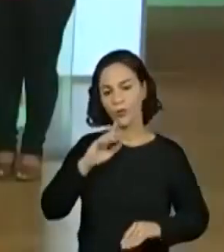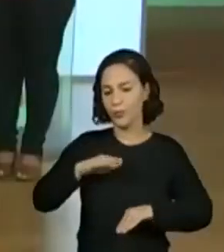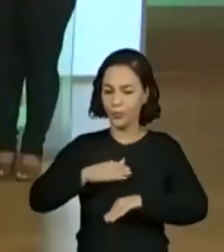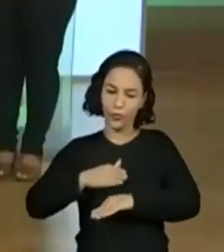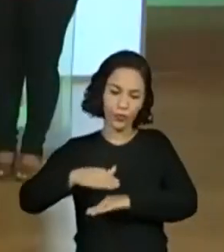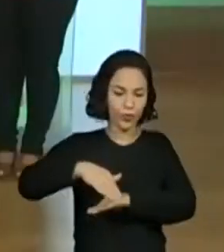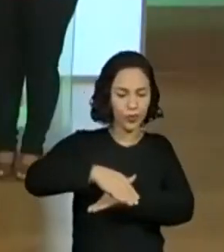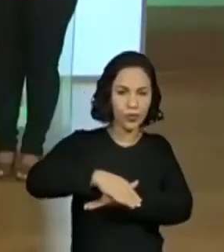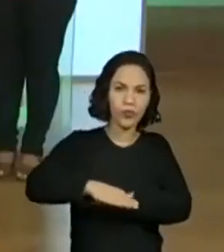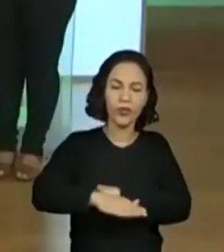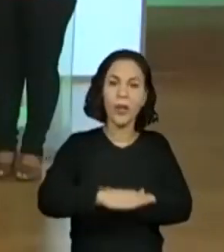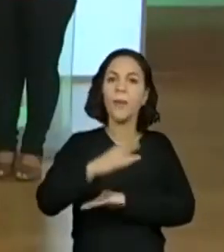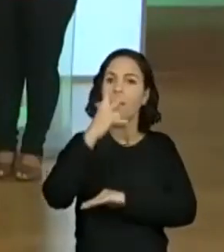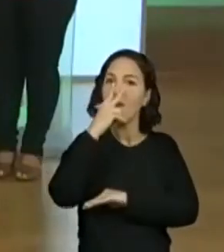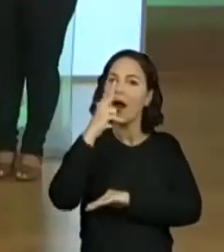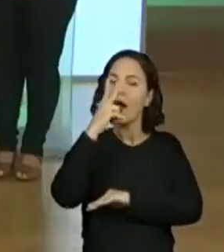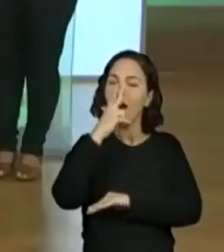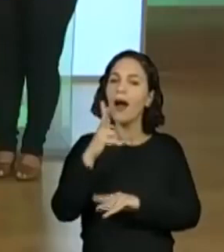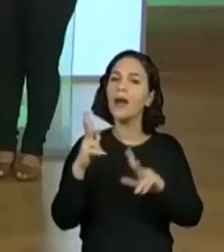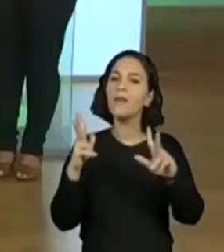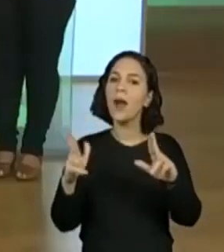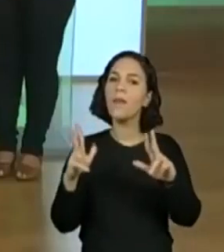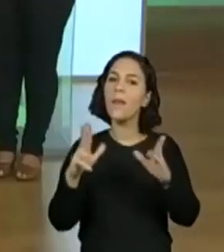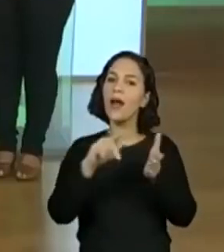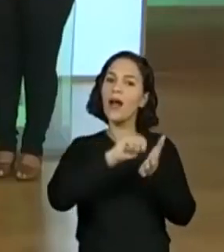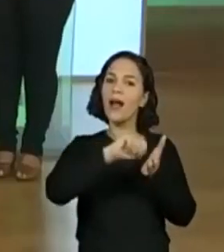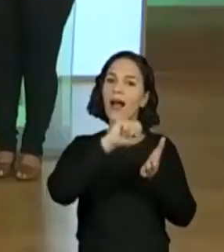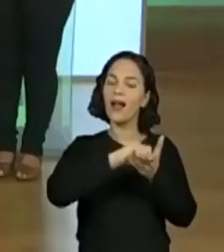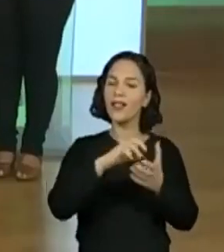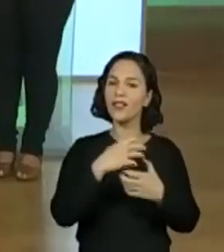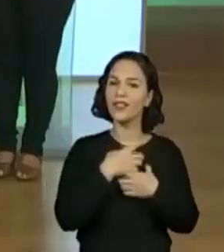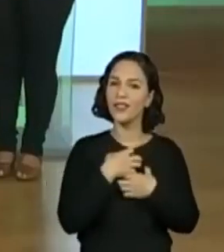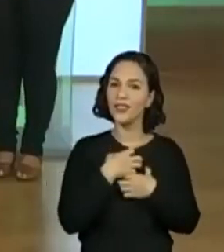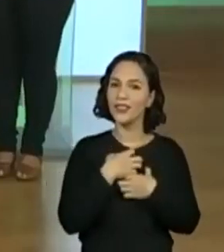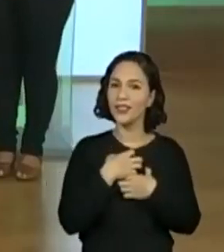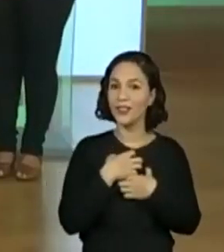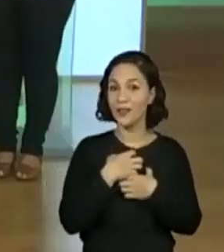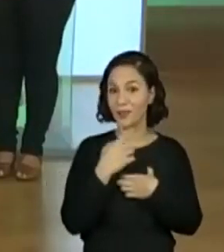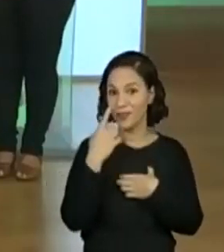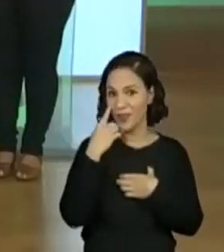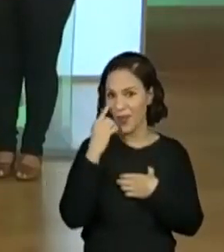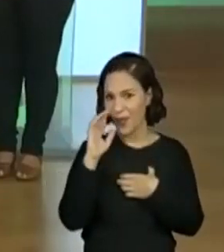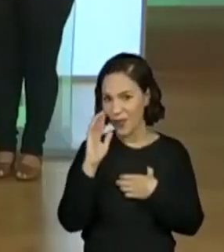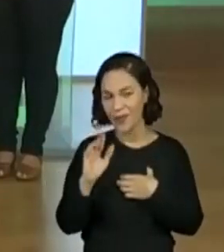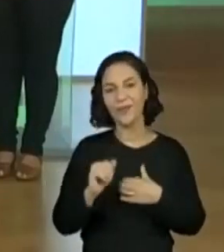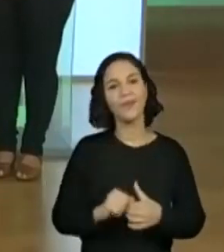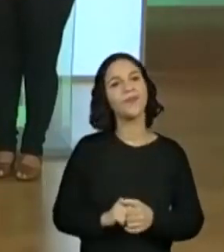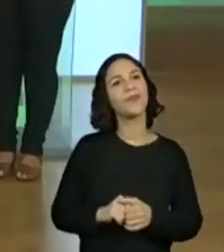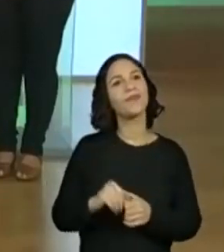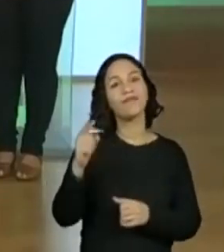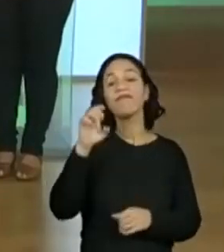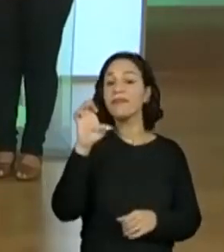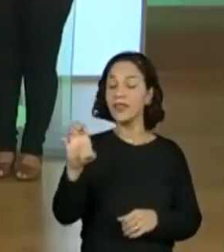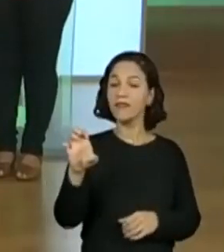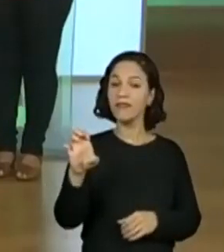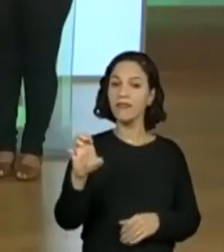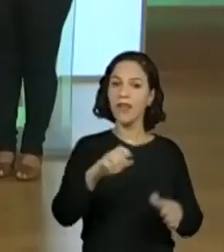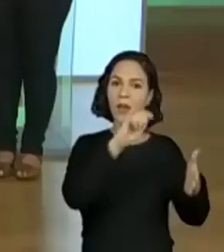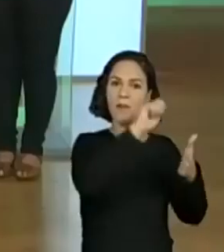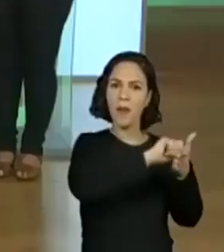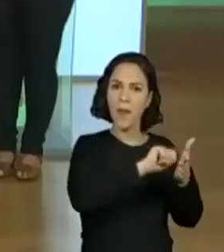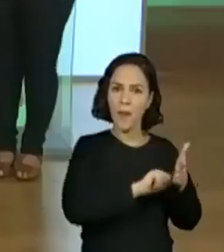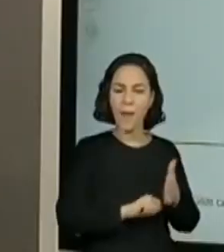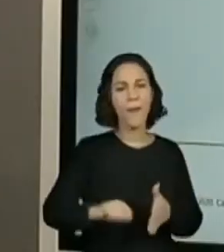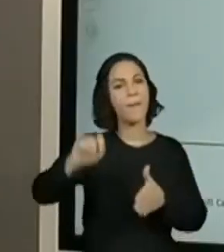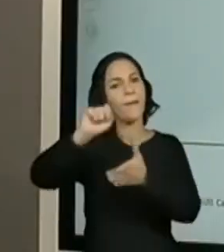Começa igualzinho escola. Ah, então o E tá lá, ó. O E que apareceu em todas as escritas estão lá. Faltou uma